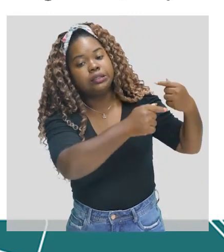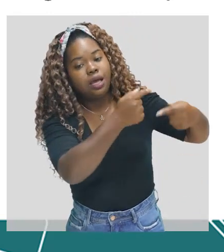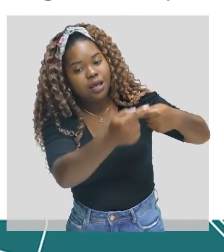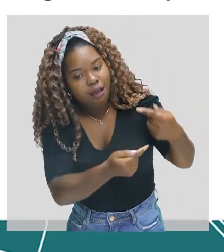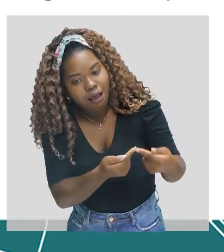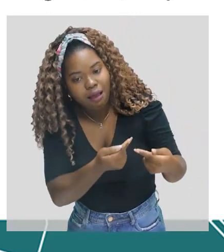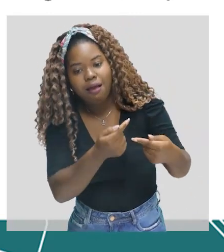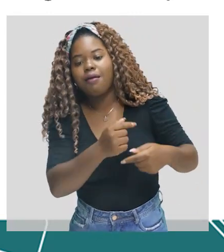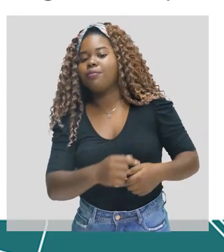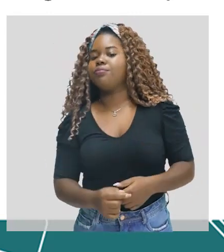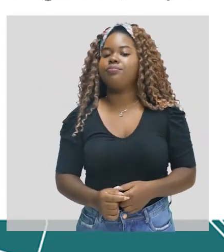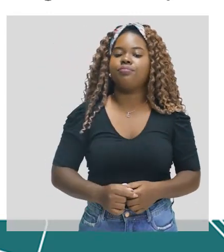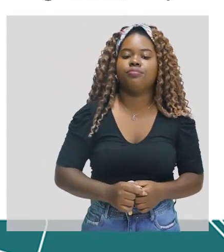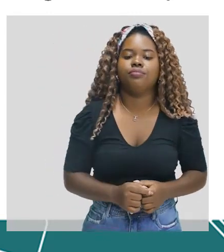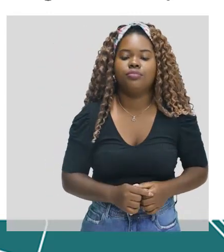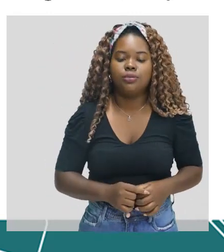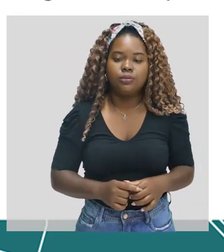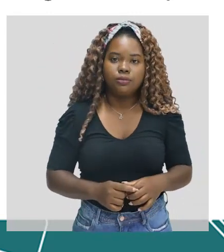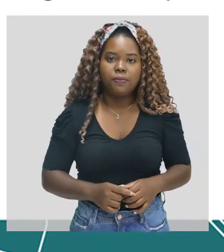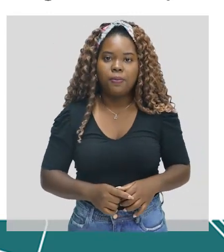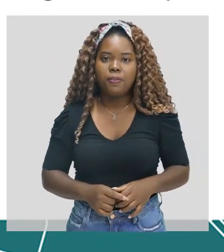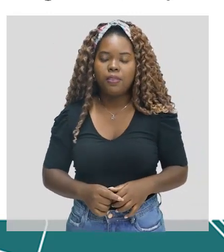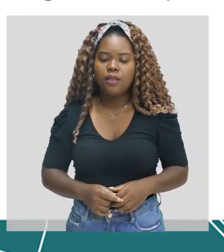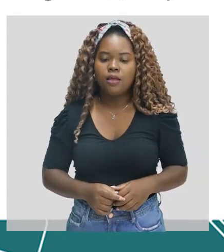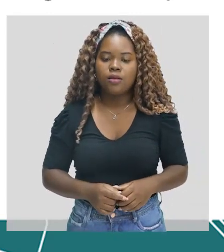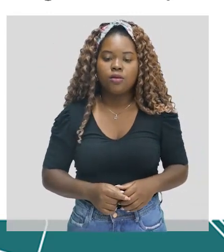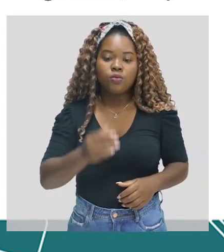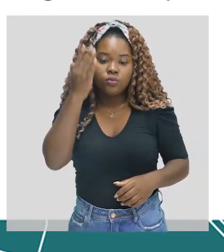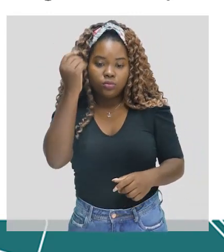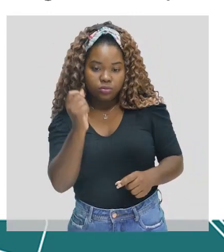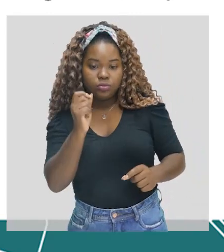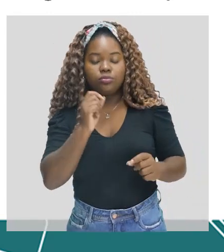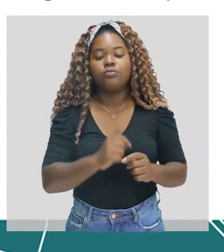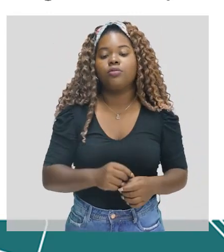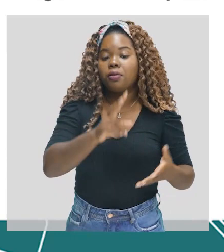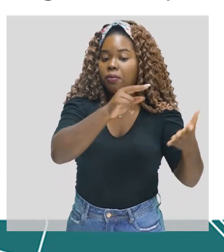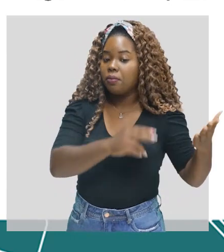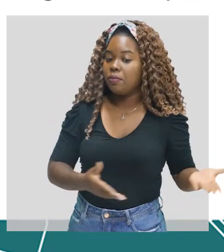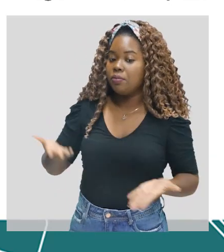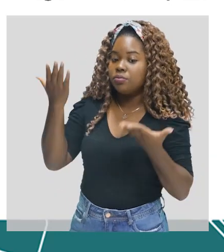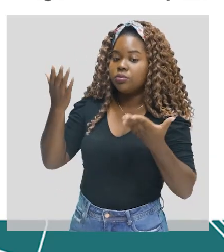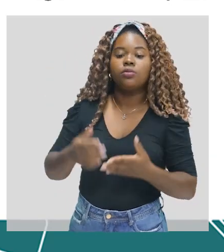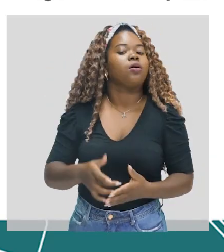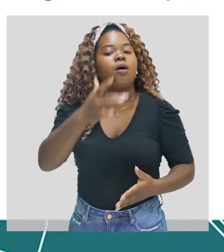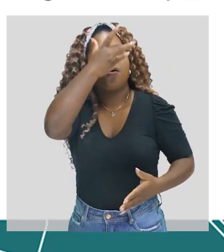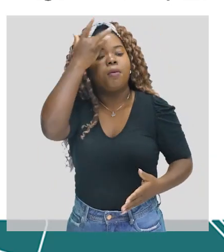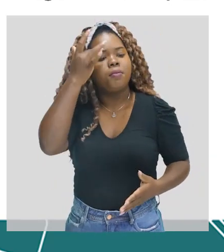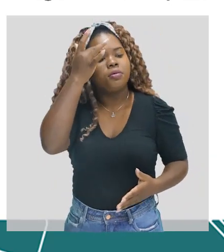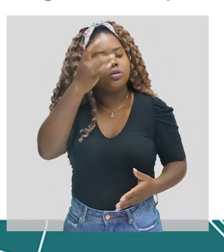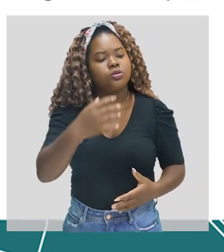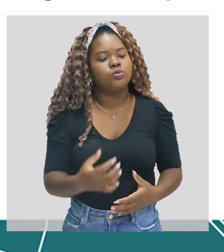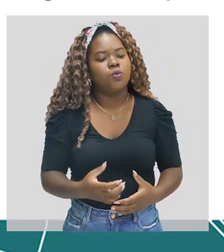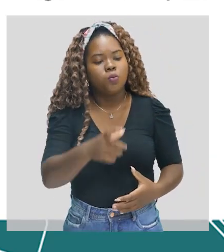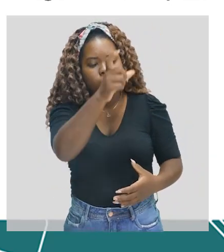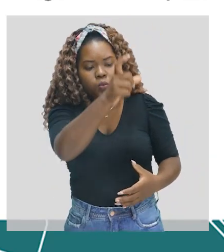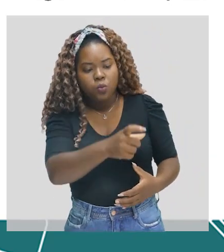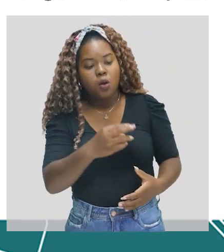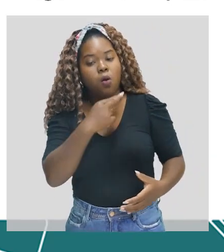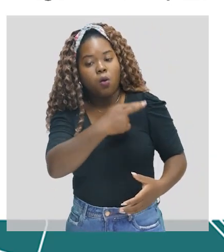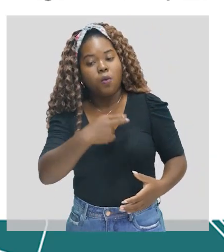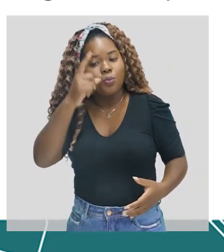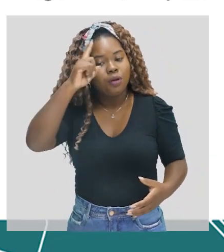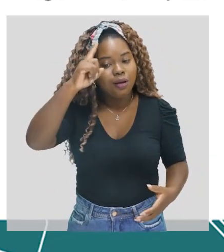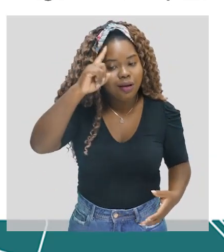que a gente chama de geração, tá? Como nós já sabemos, uma pessoa romântica nos dias de hoje